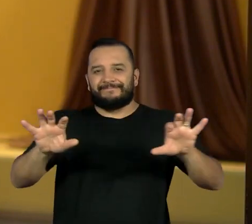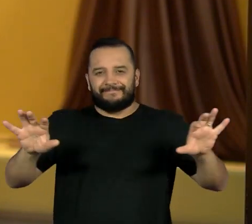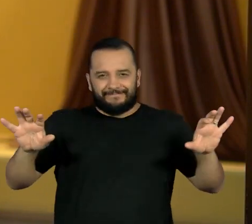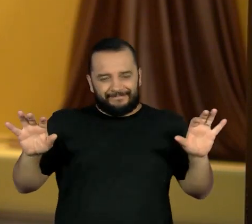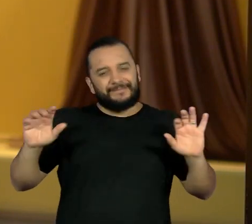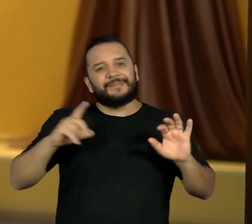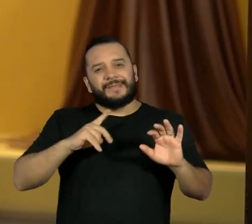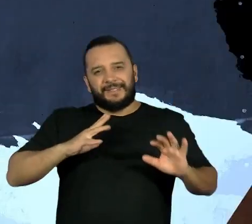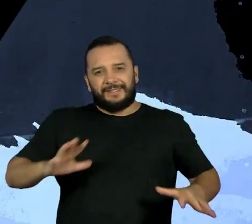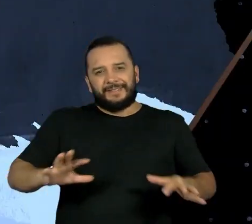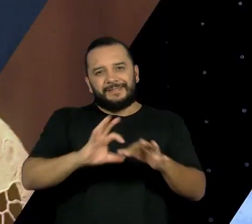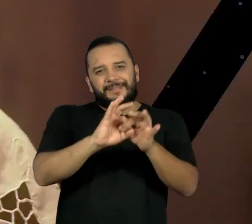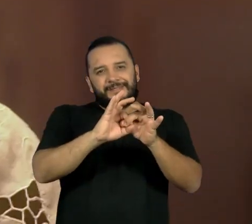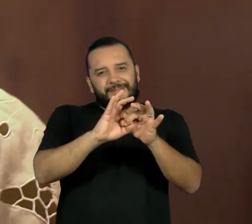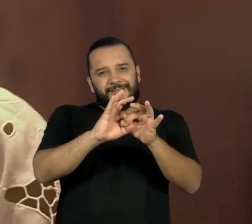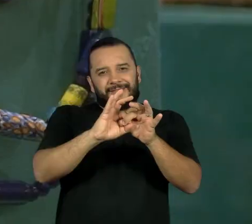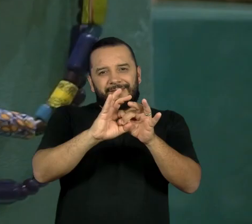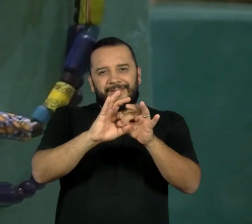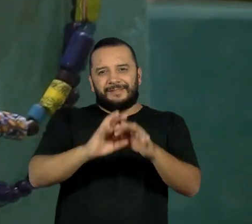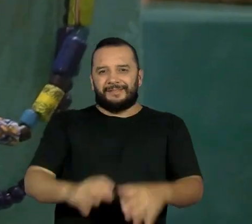estão interligados.